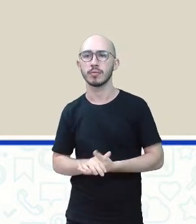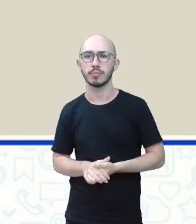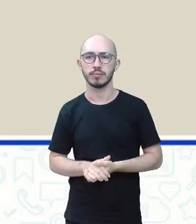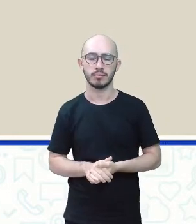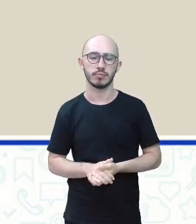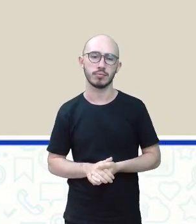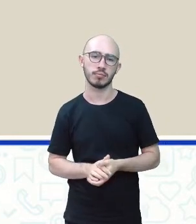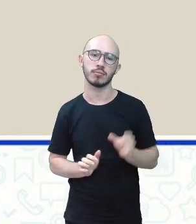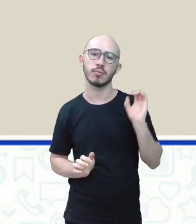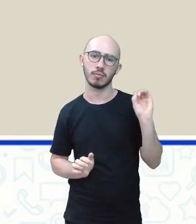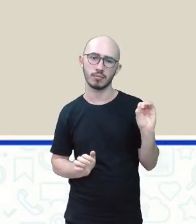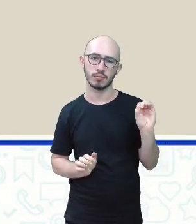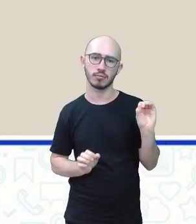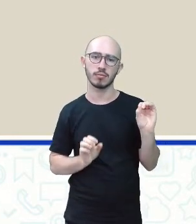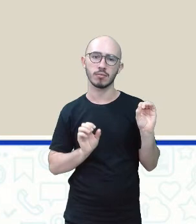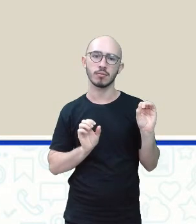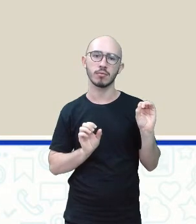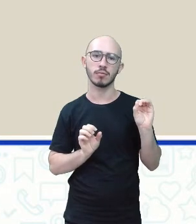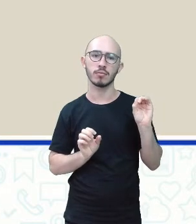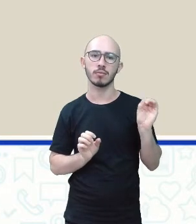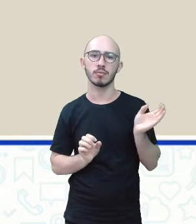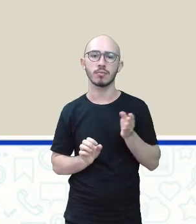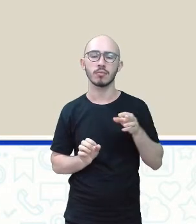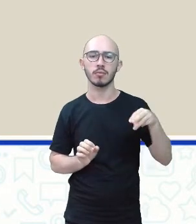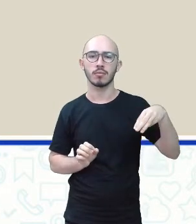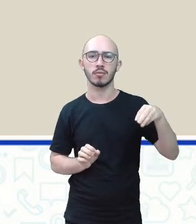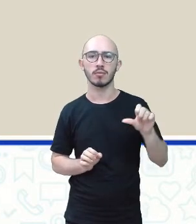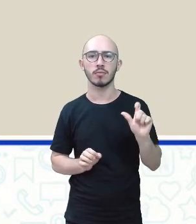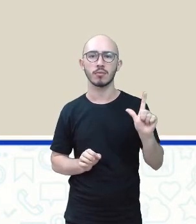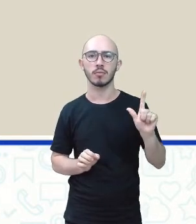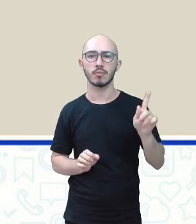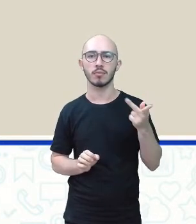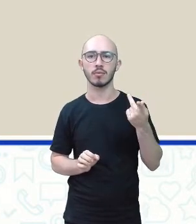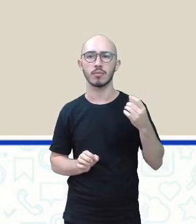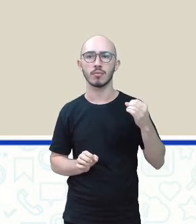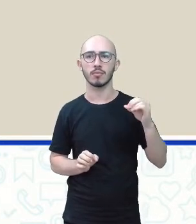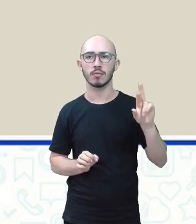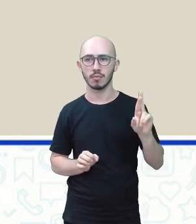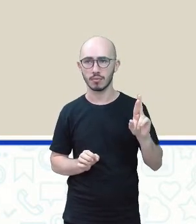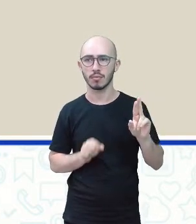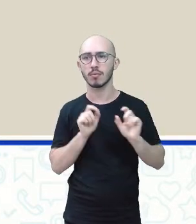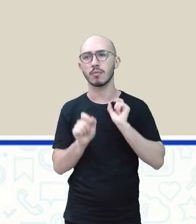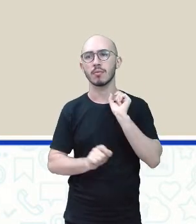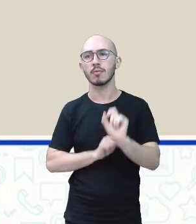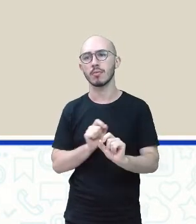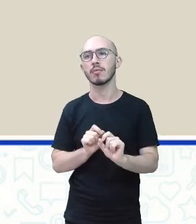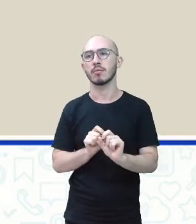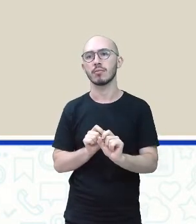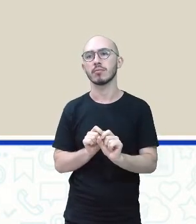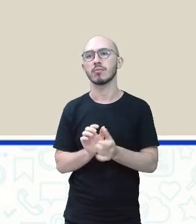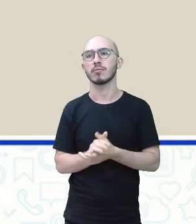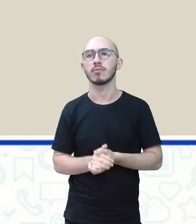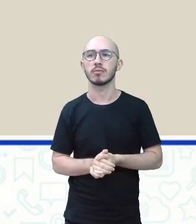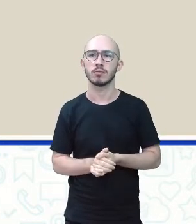melhor, adjuntos adnominais de ficcionistas.